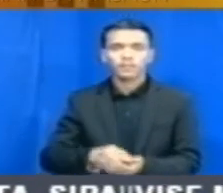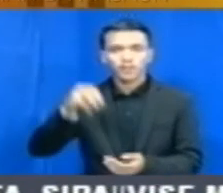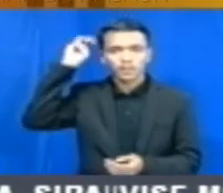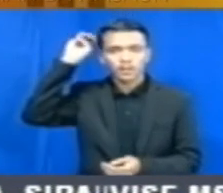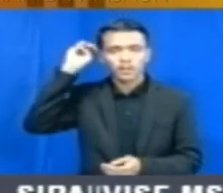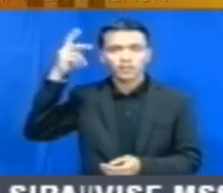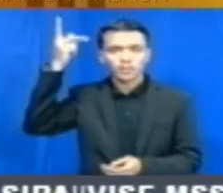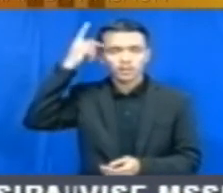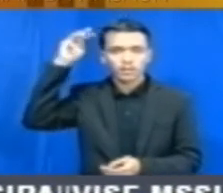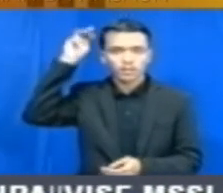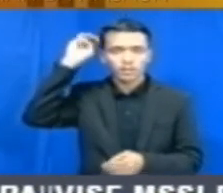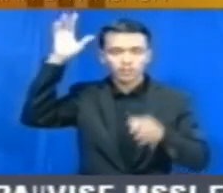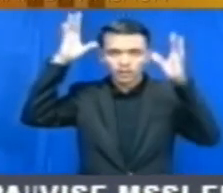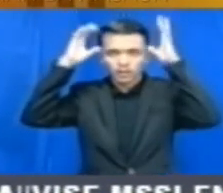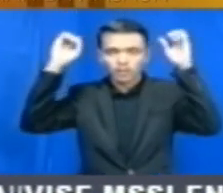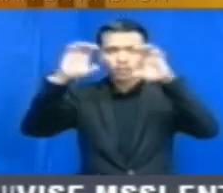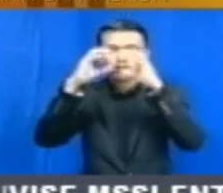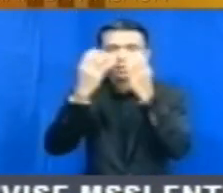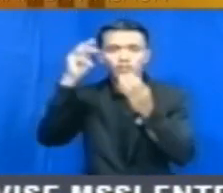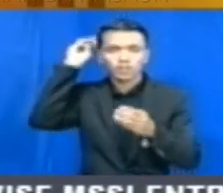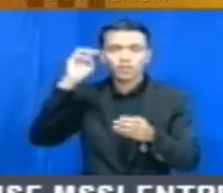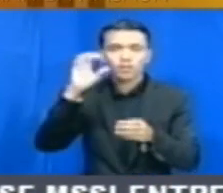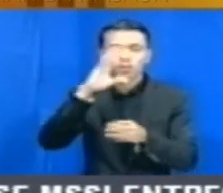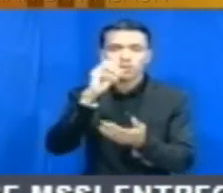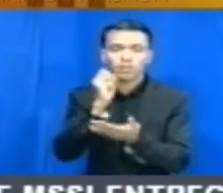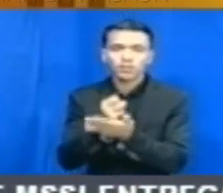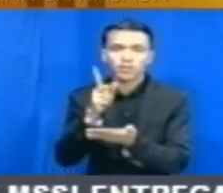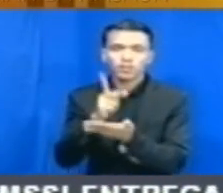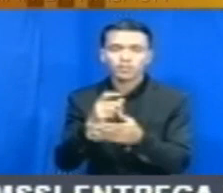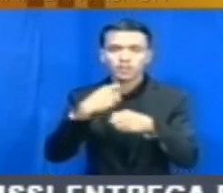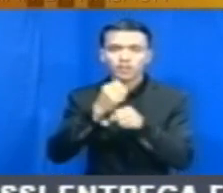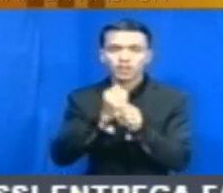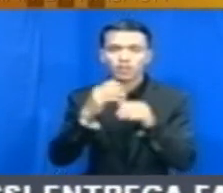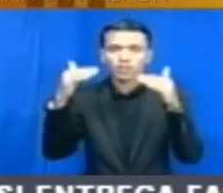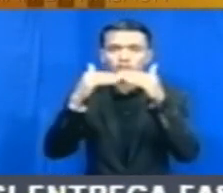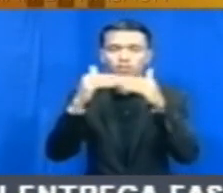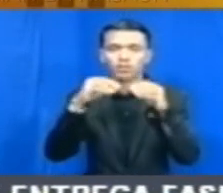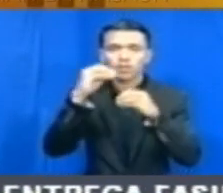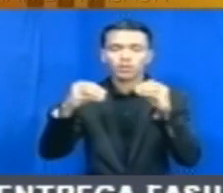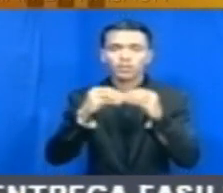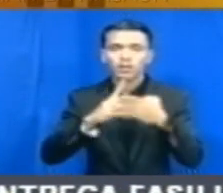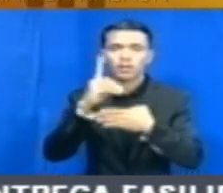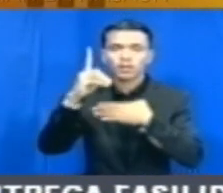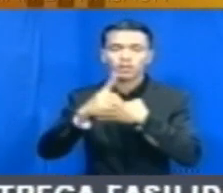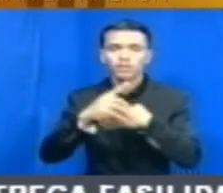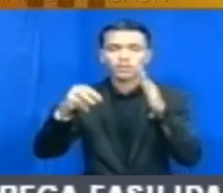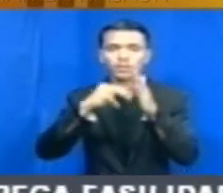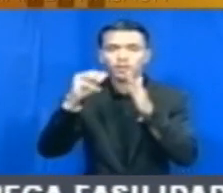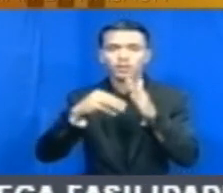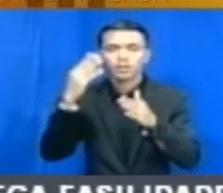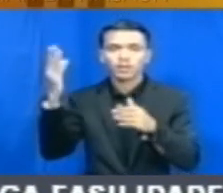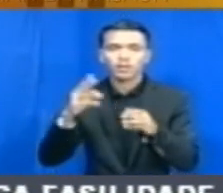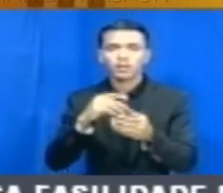Ministro, Presidência e Conselho Ministro, no Secretário de Estado de Comunicação Social. Alô, palestra Conaba Desenvolvimento Média e a